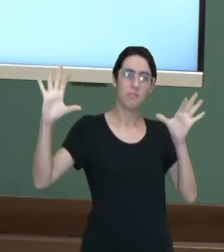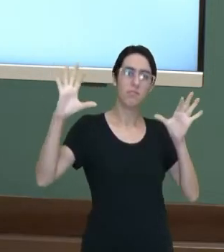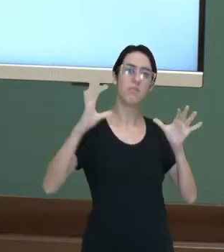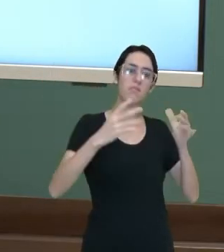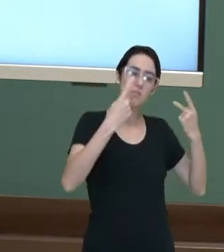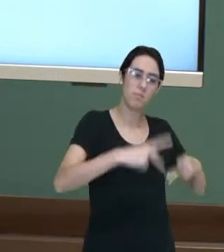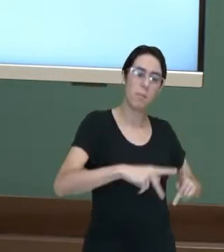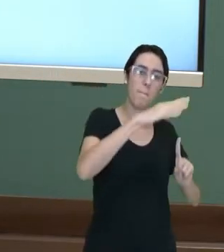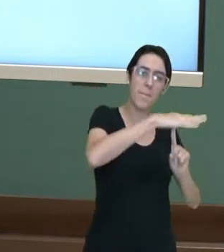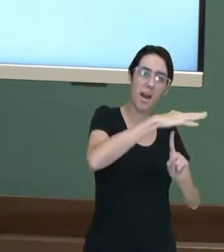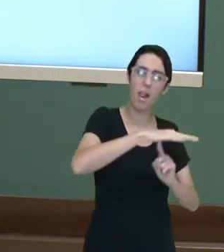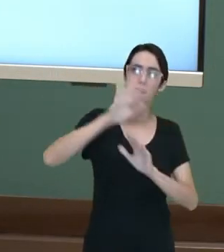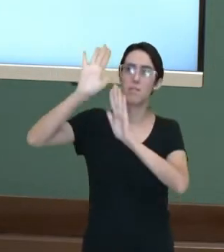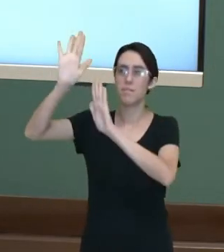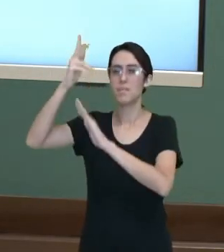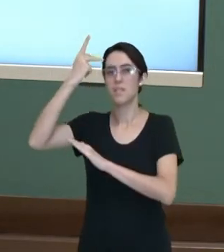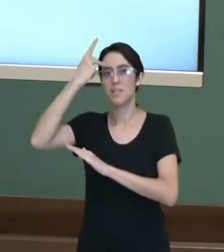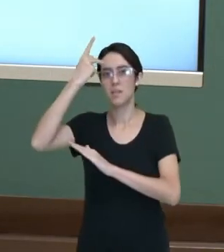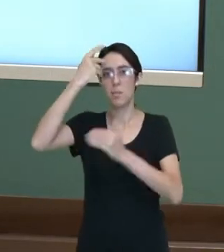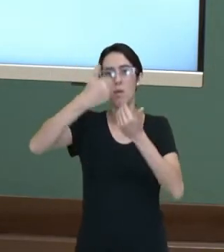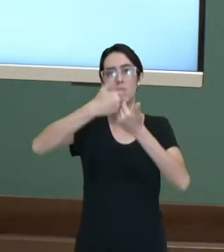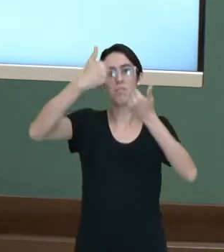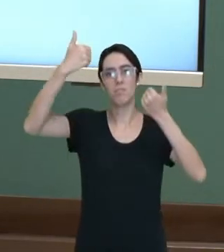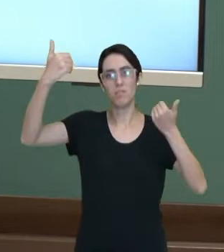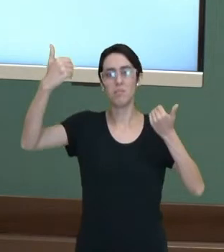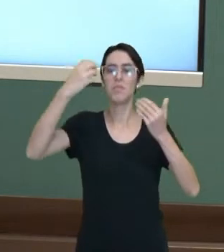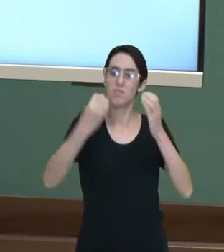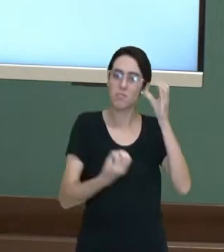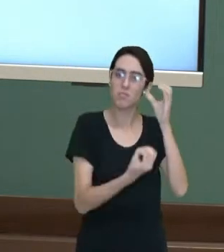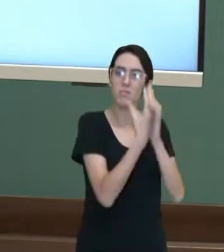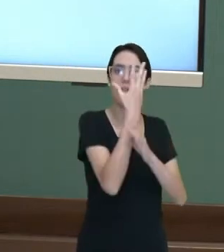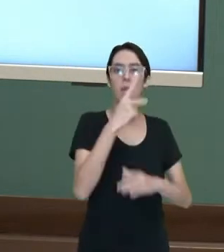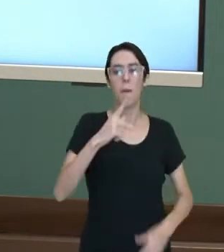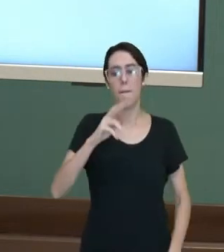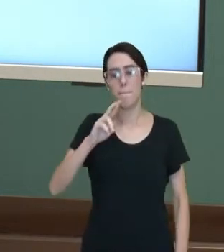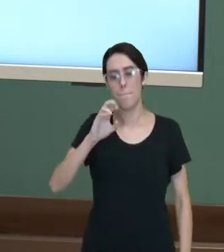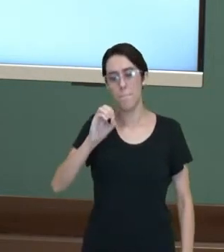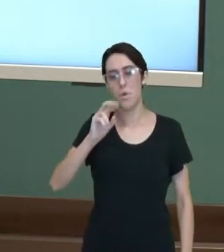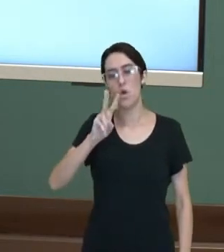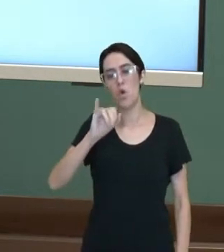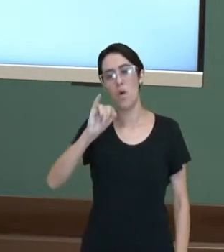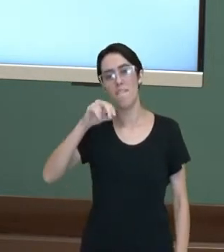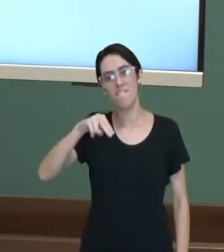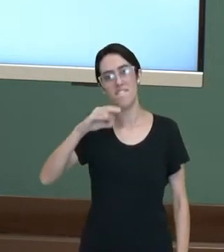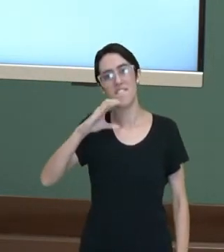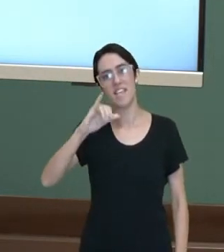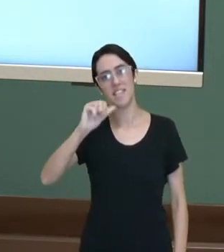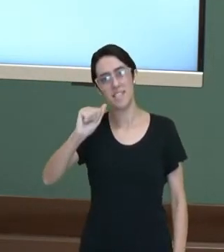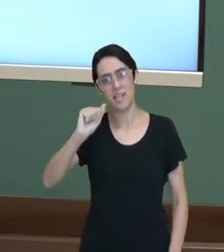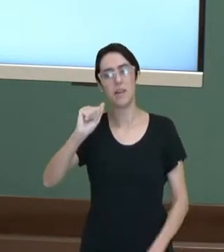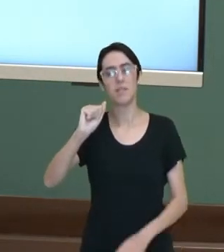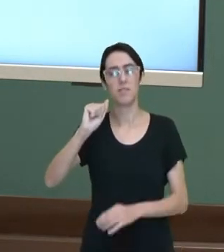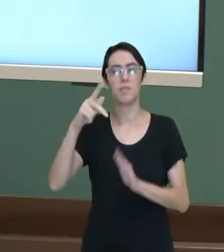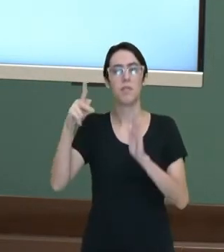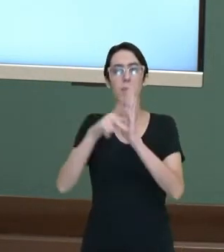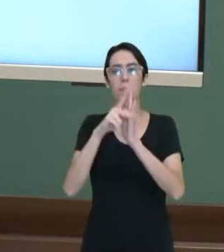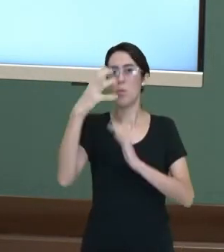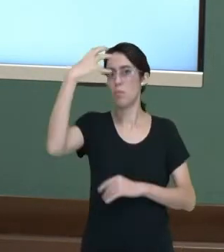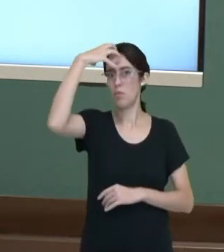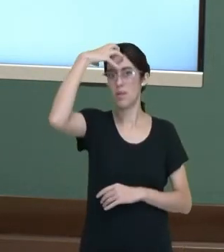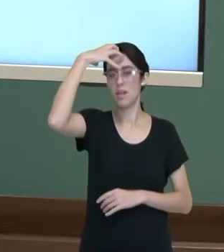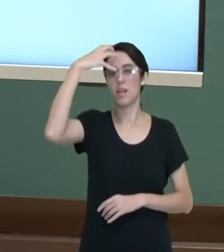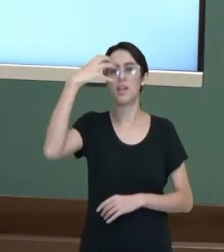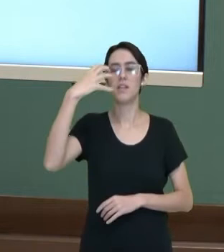emancipação política, se tornando uma província do Império, né, durante o reinado de Dom